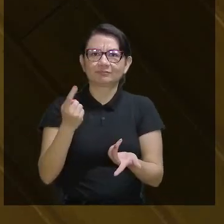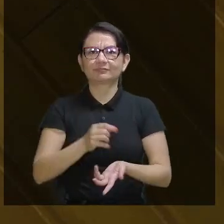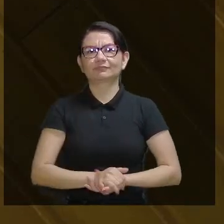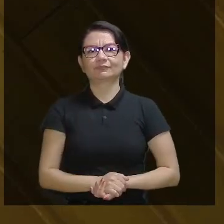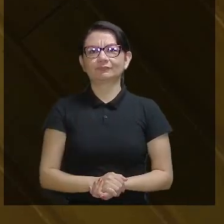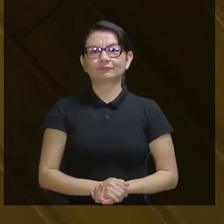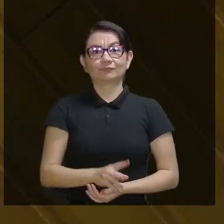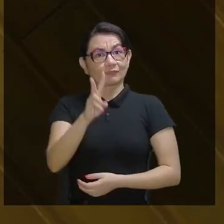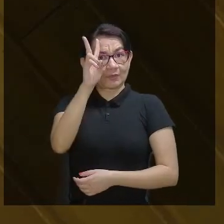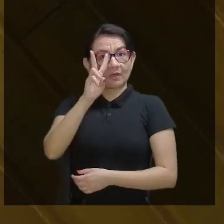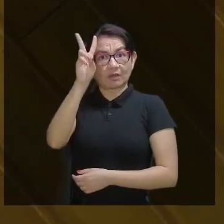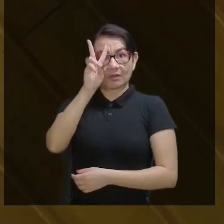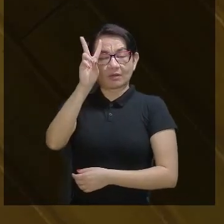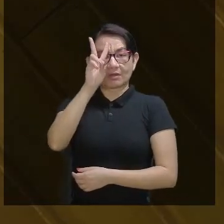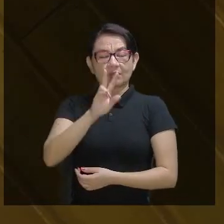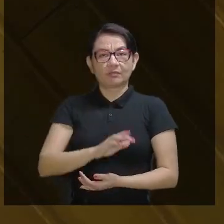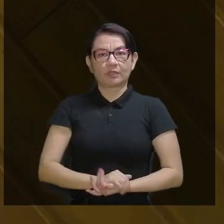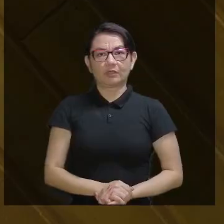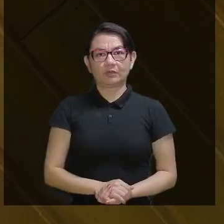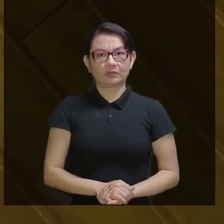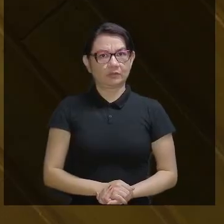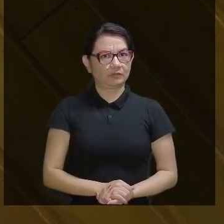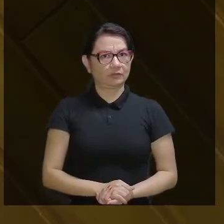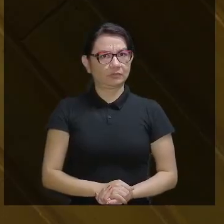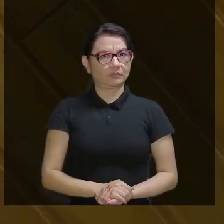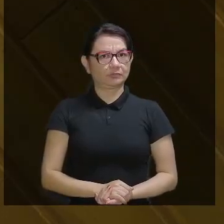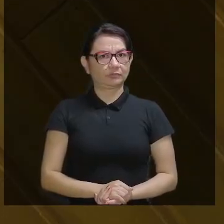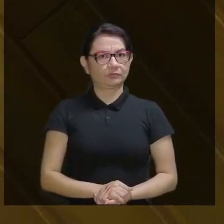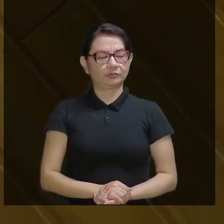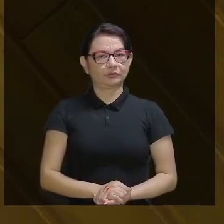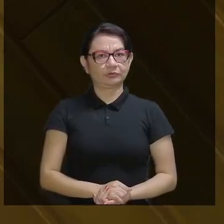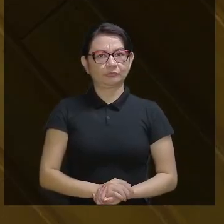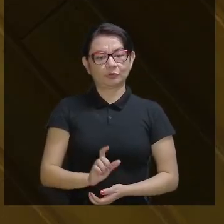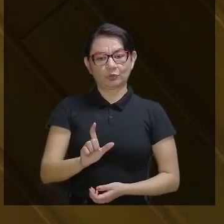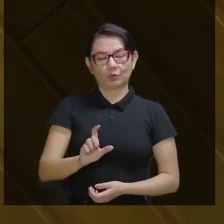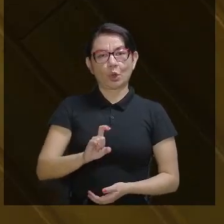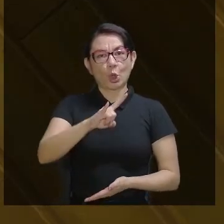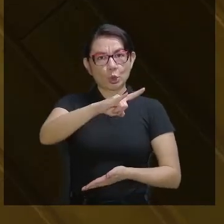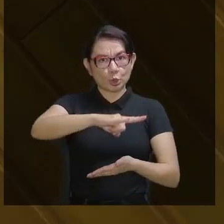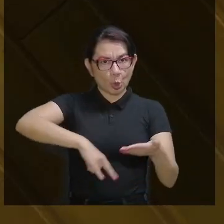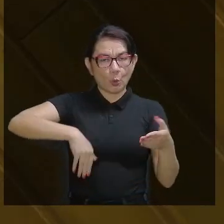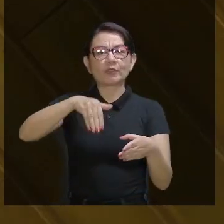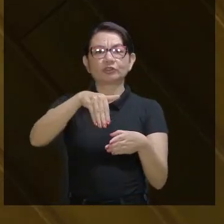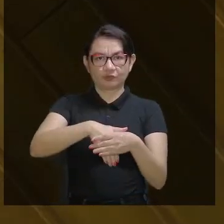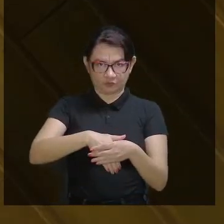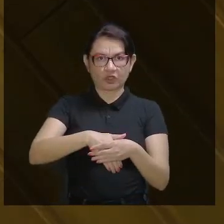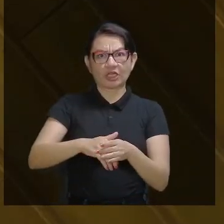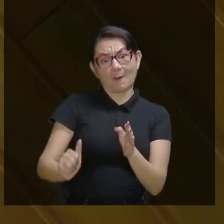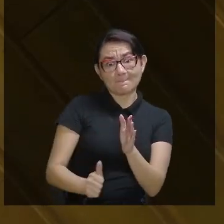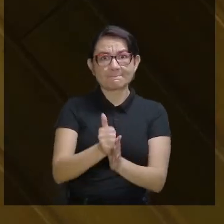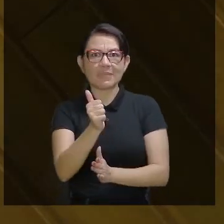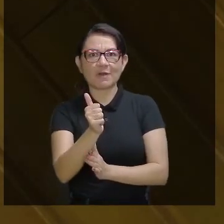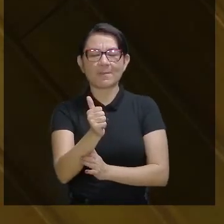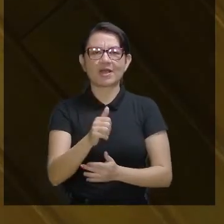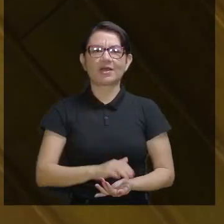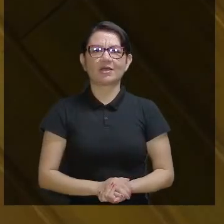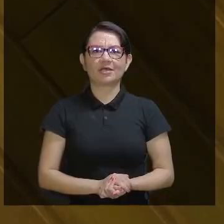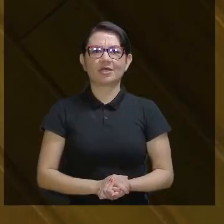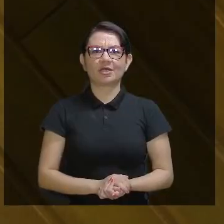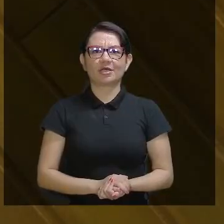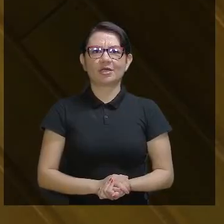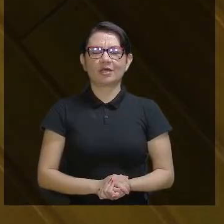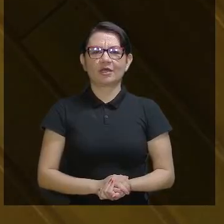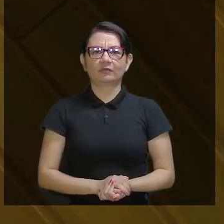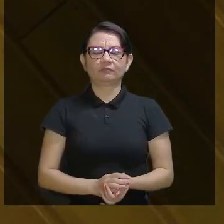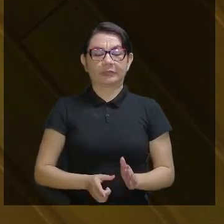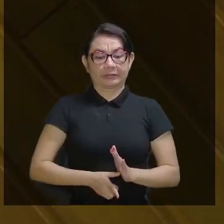E eu me lembro, quando eu fui fazer o meu título, o primeiro título, e às vésperas de uma